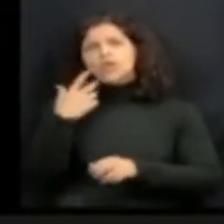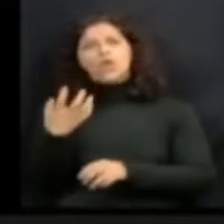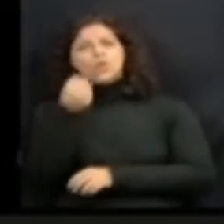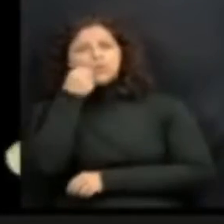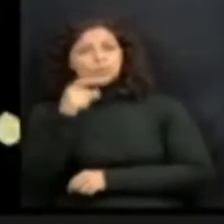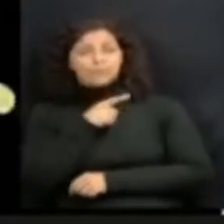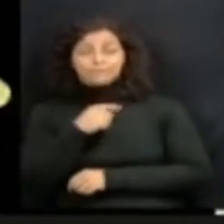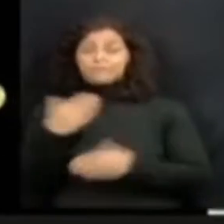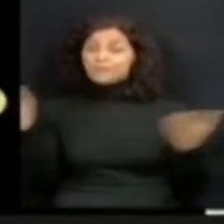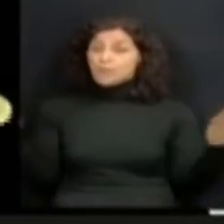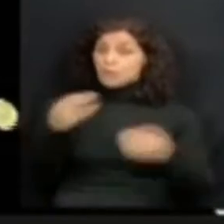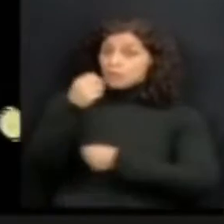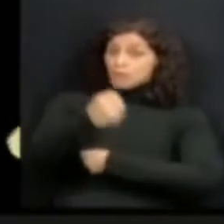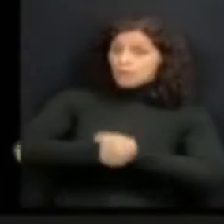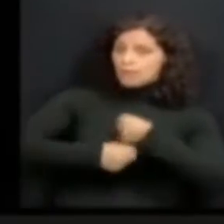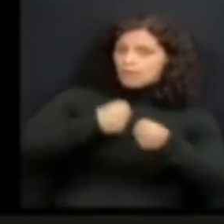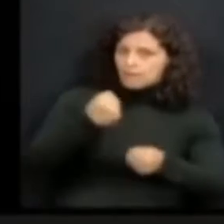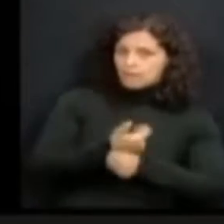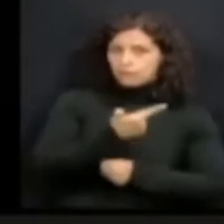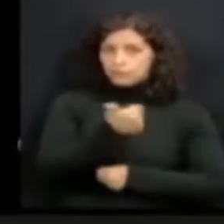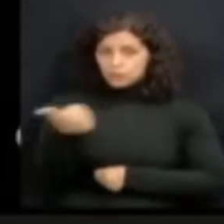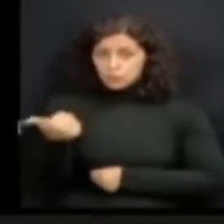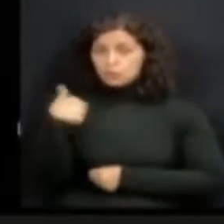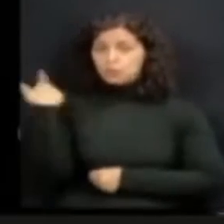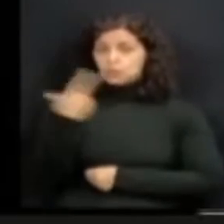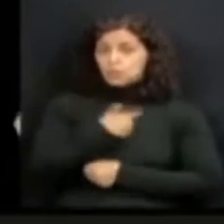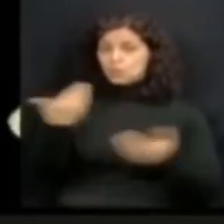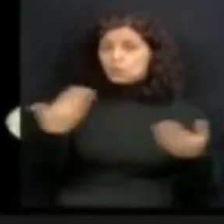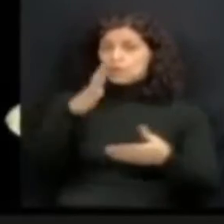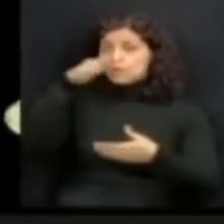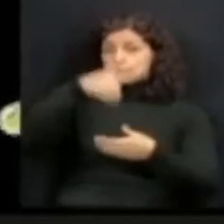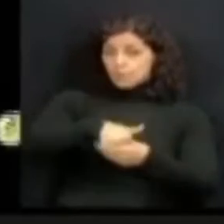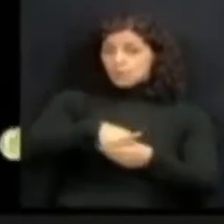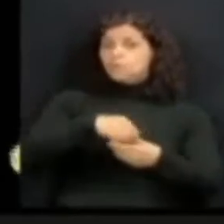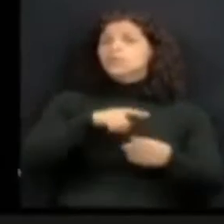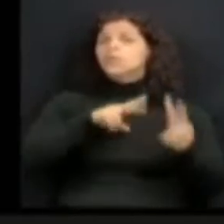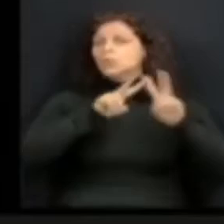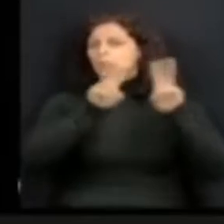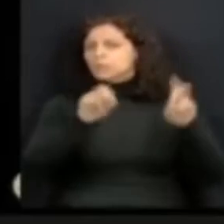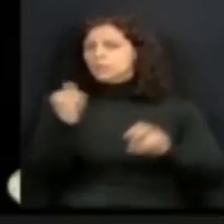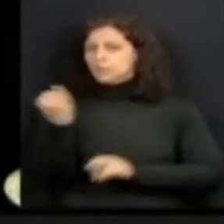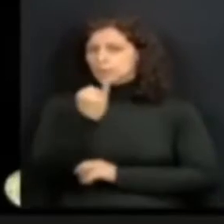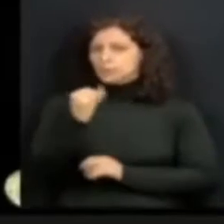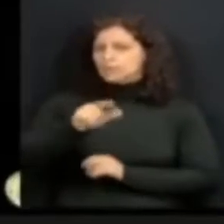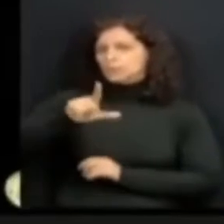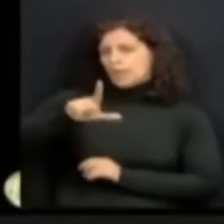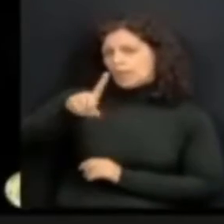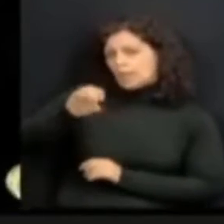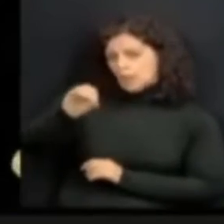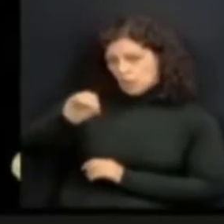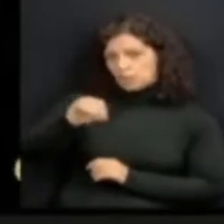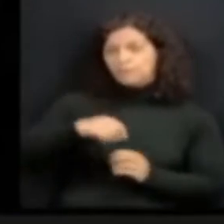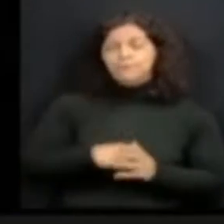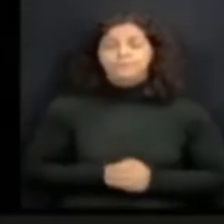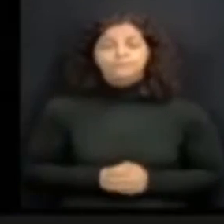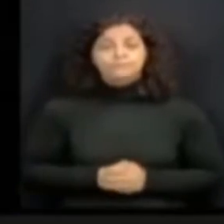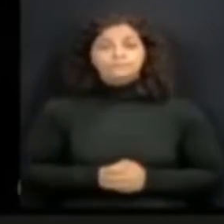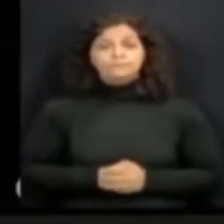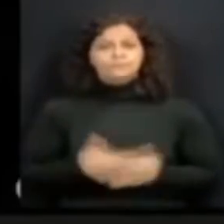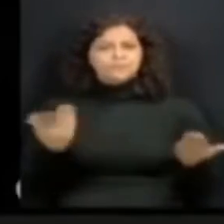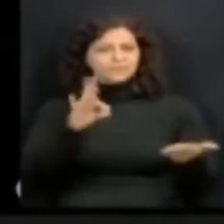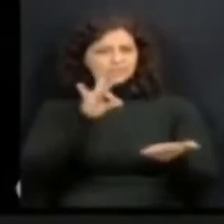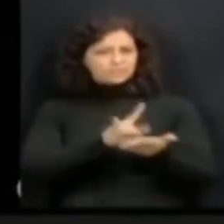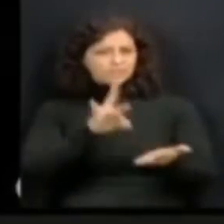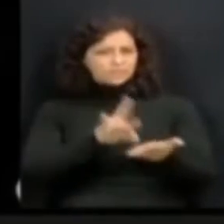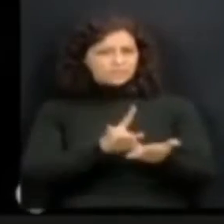Nesse ano, a gente vai votar uma peça importante, que é a Lei de Diretriz Orçamentária LDO, que na